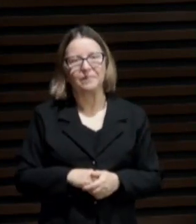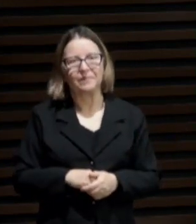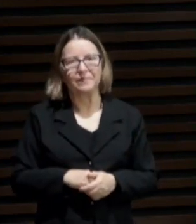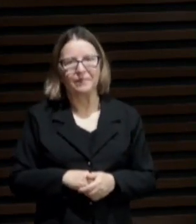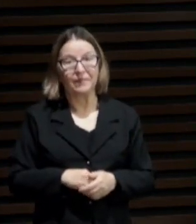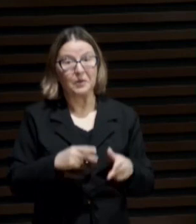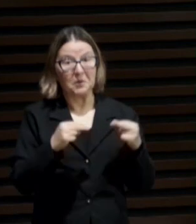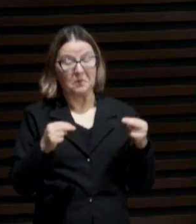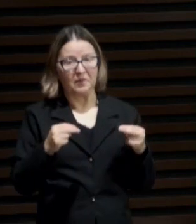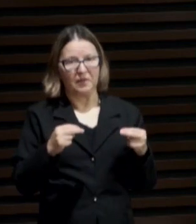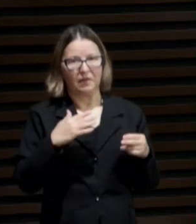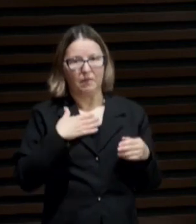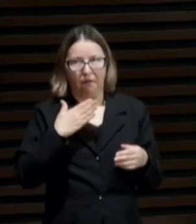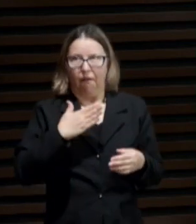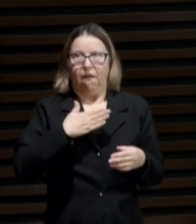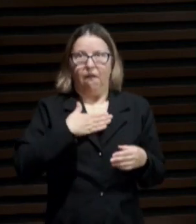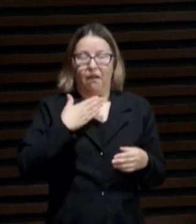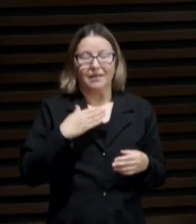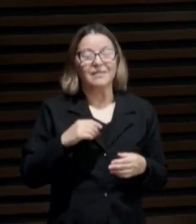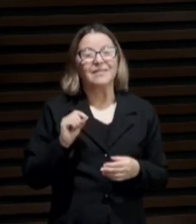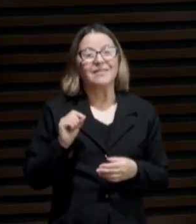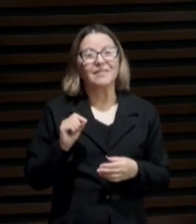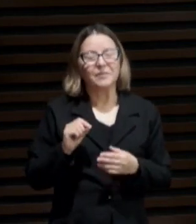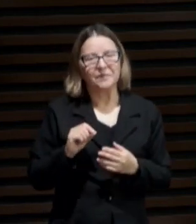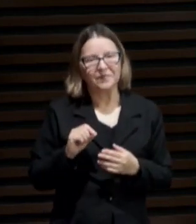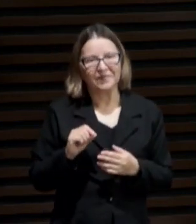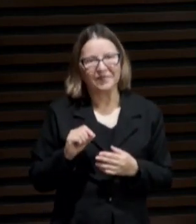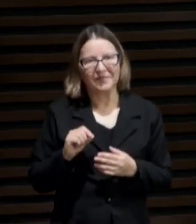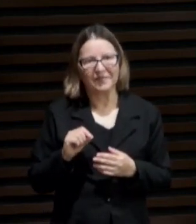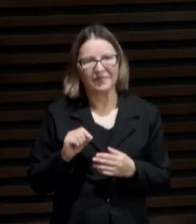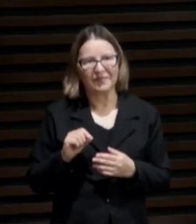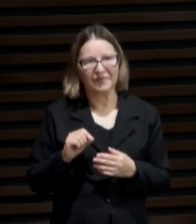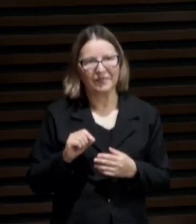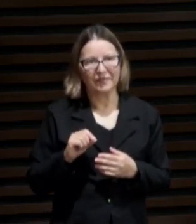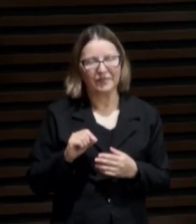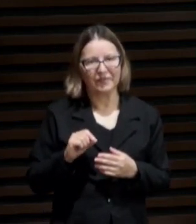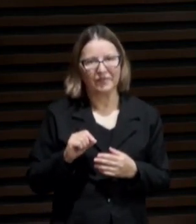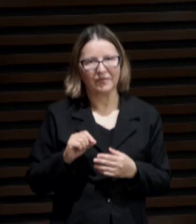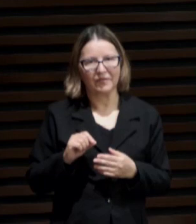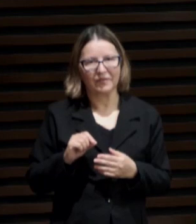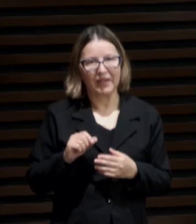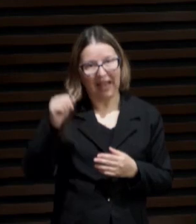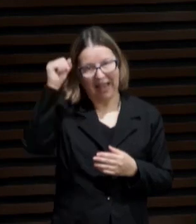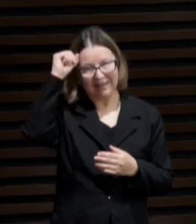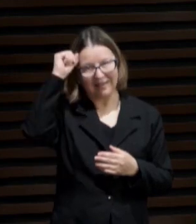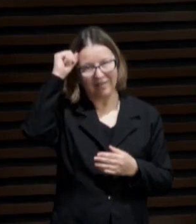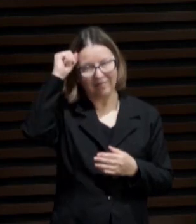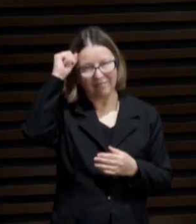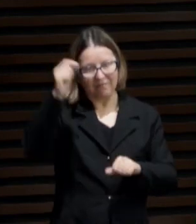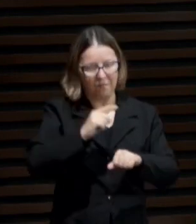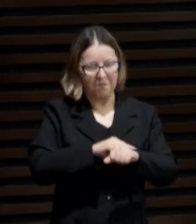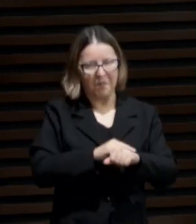deixa abismado é que o homem, quando peca lá no jardim do Éden,